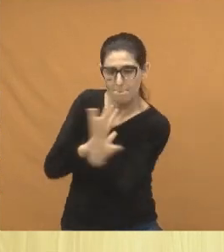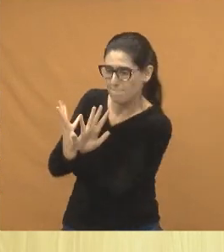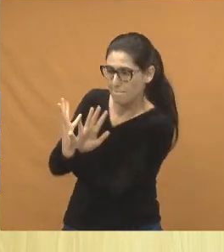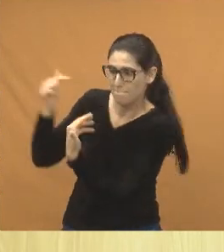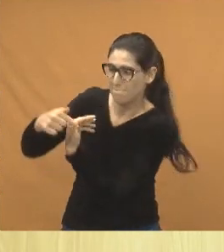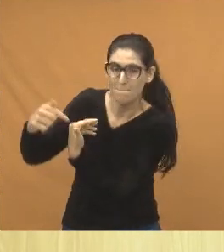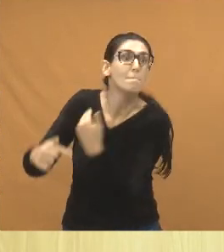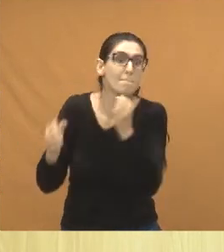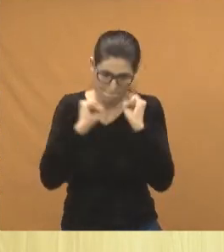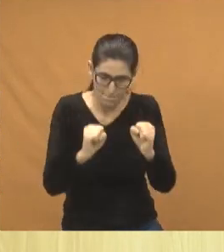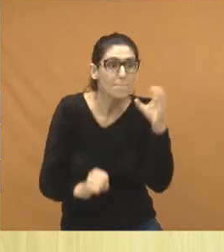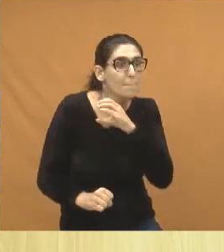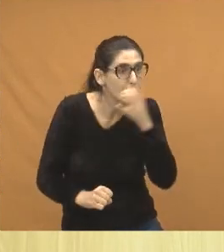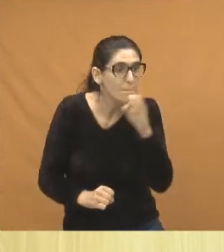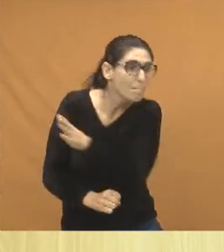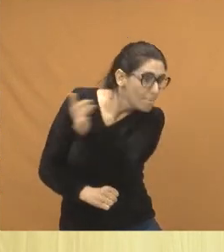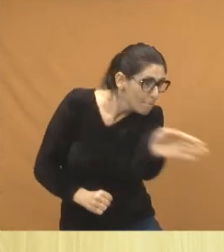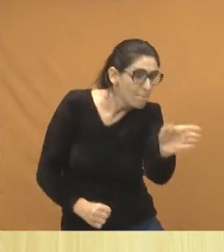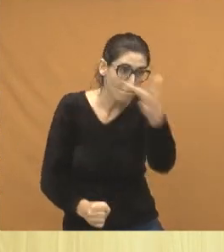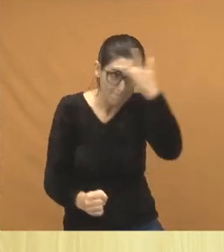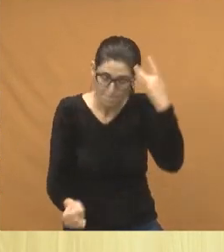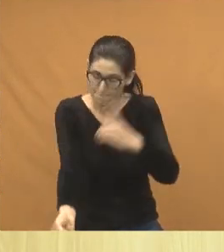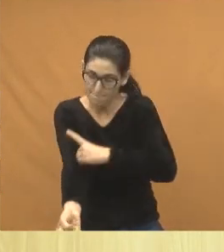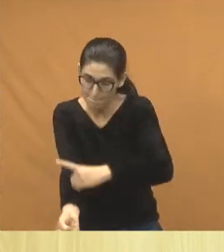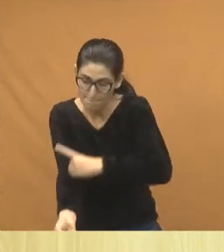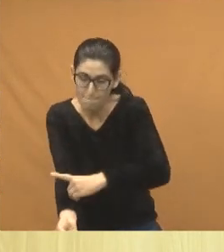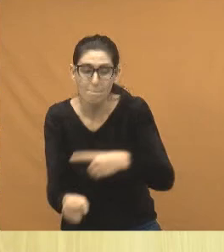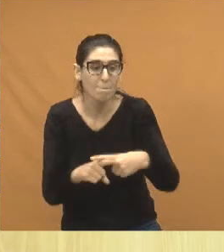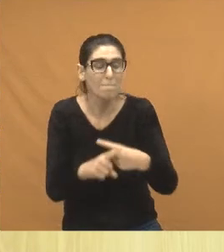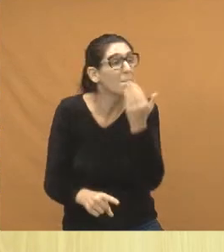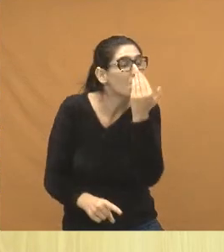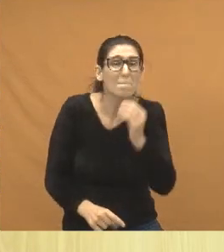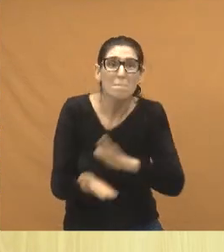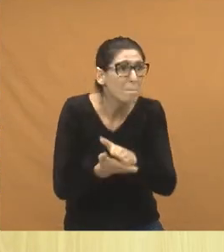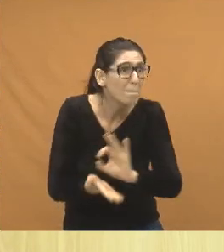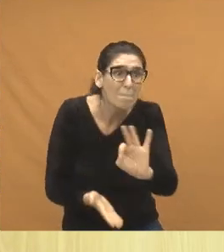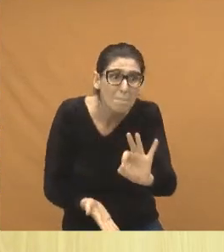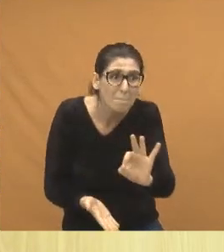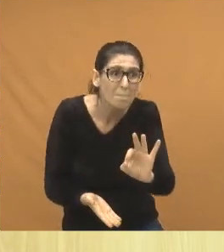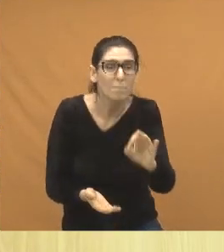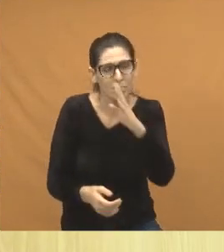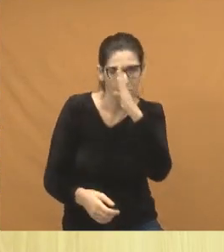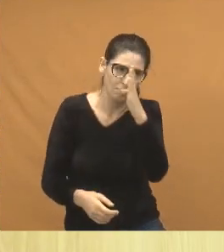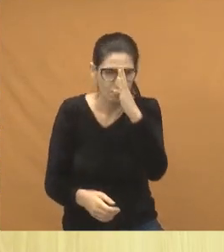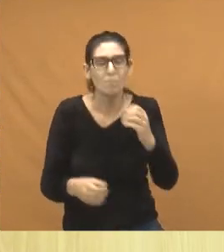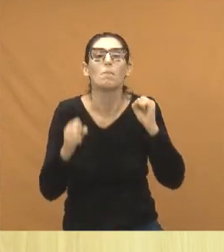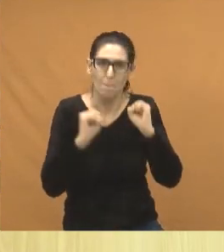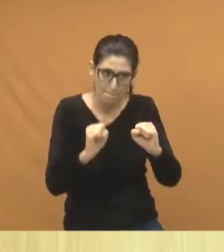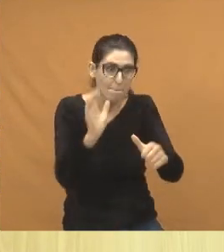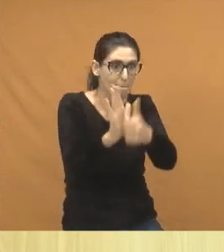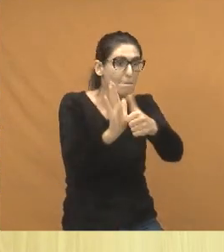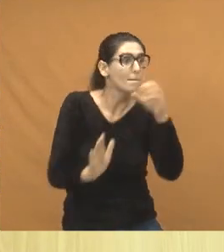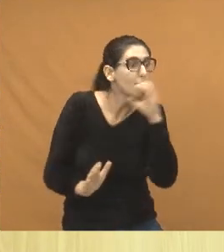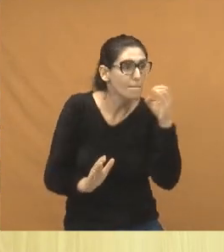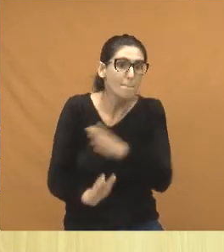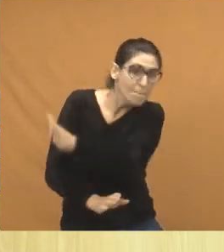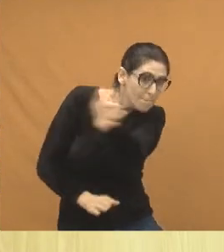e laboratoriais que exijam jejum total. Projeto de autoria do vereador Paulinho do